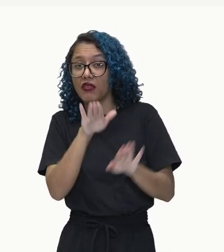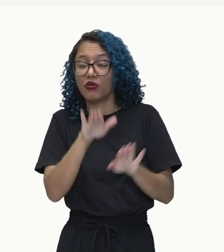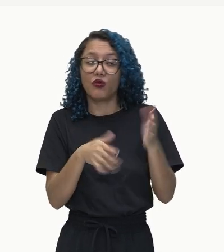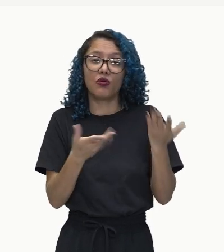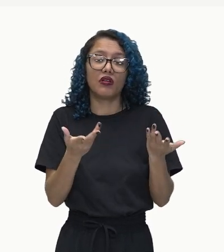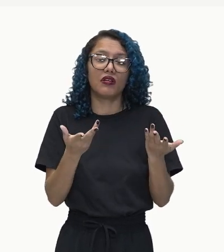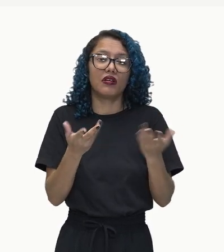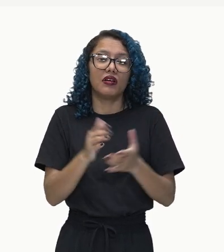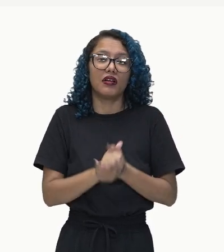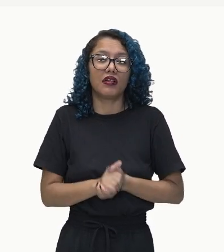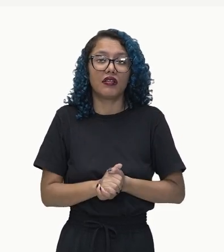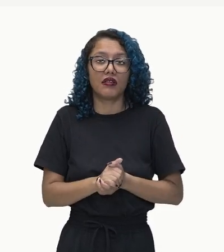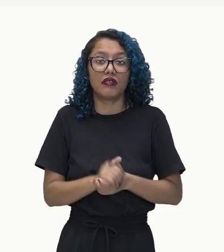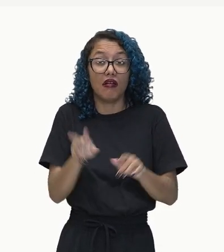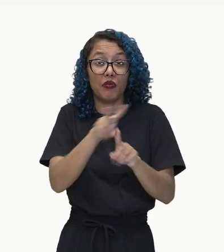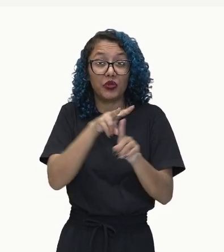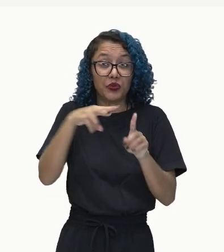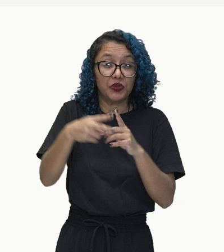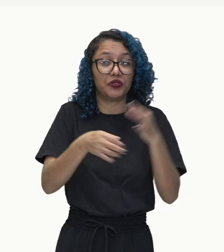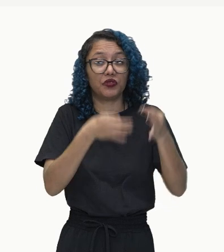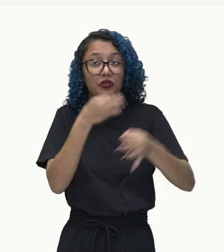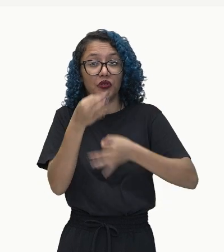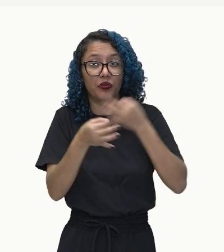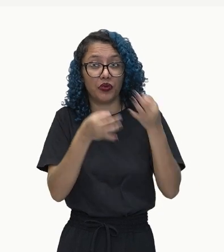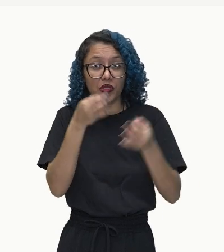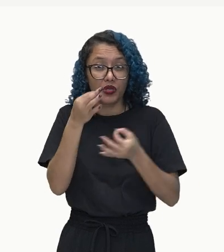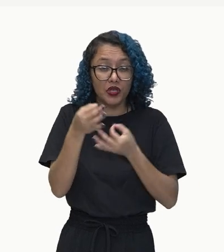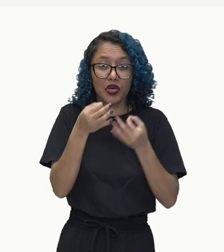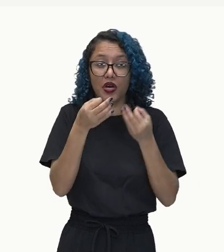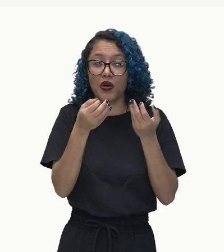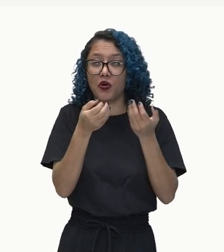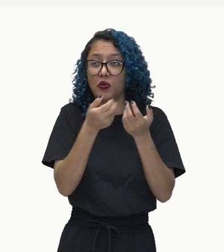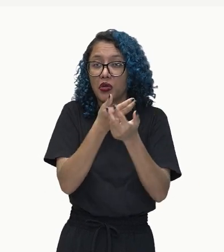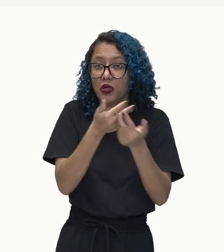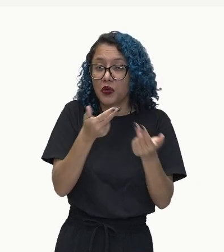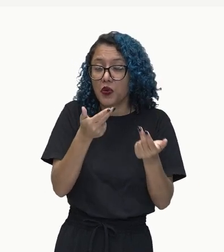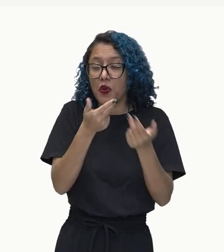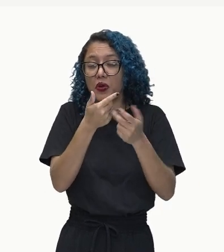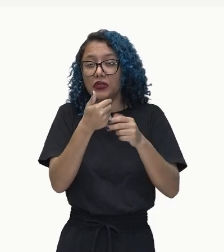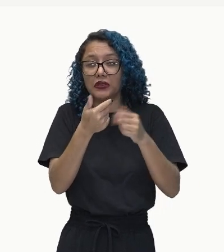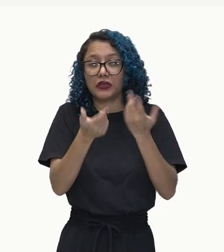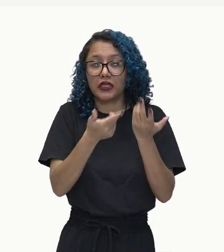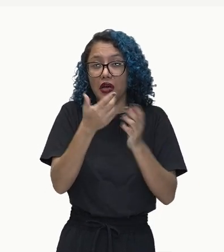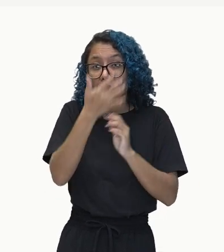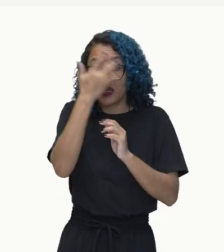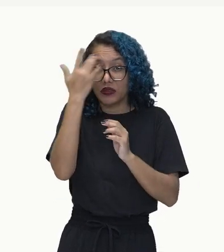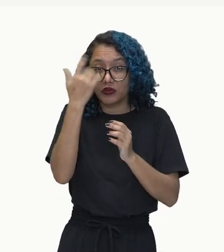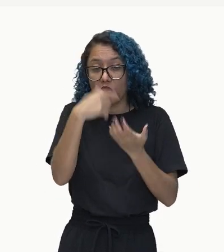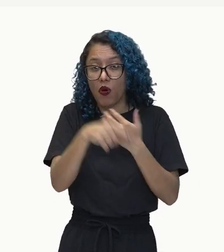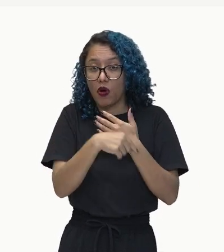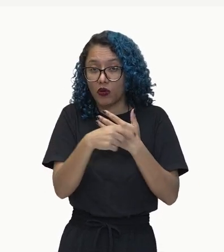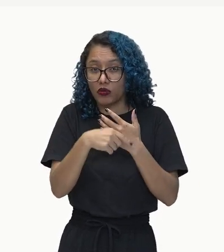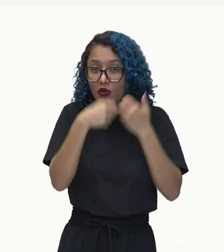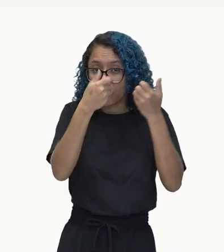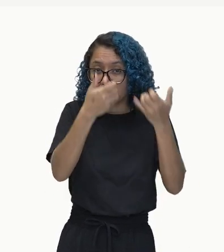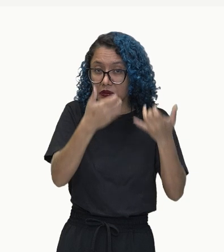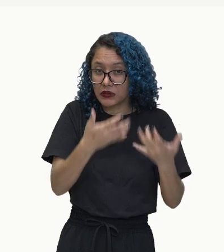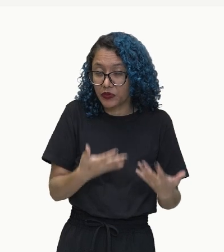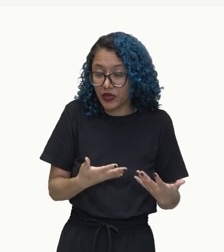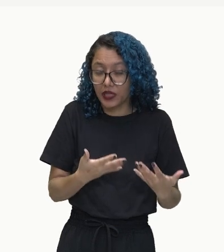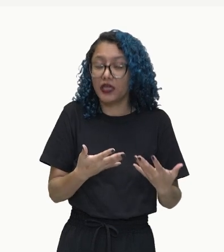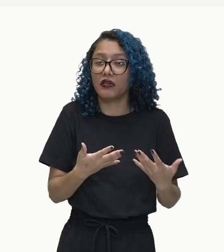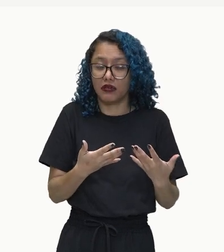apresentações, a partir ali dos pontos que o resenhista apresentou, aspectos positivos, aspectos